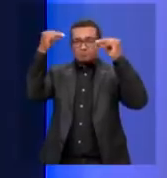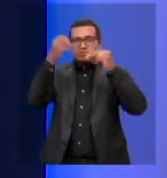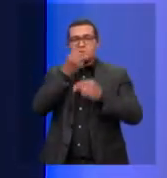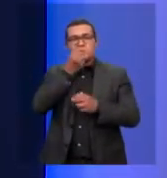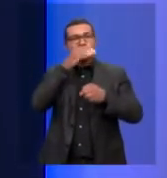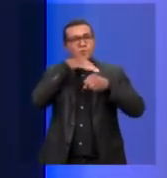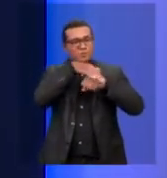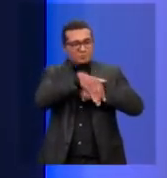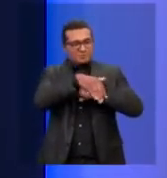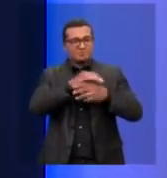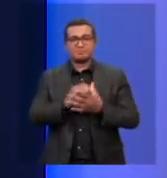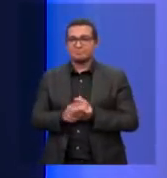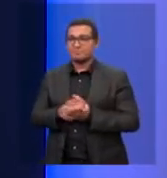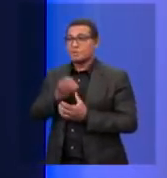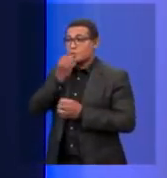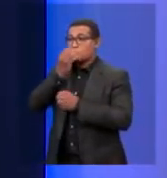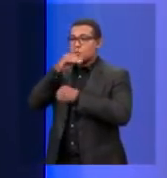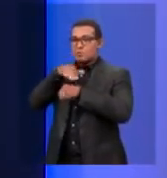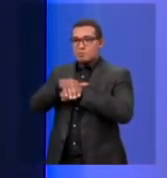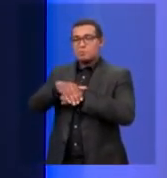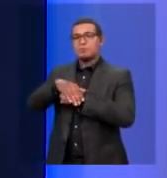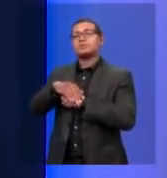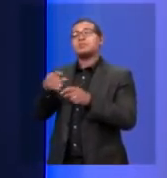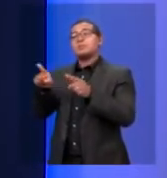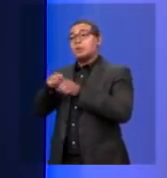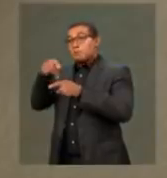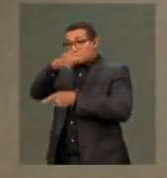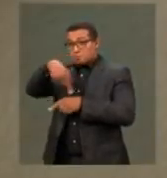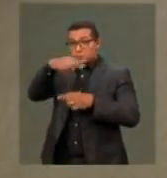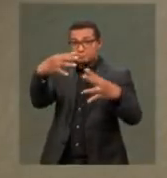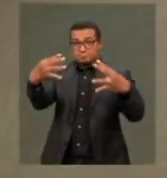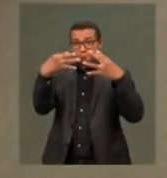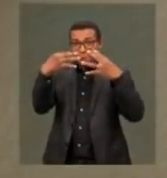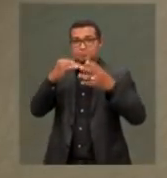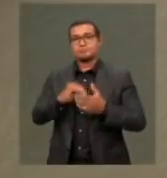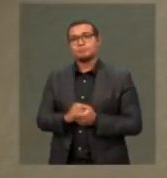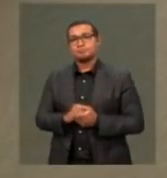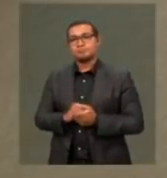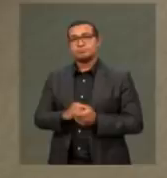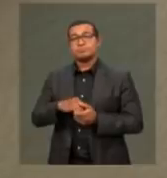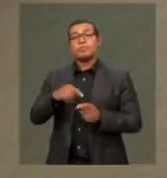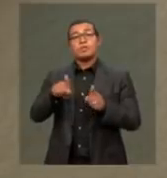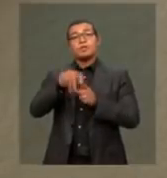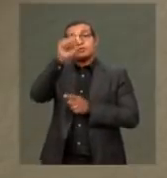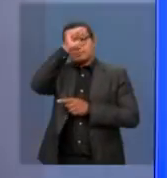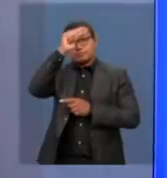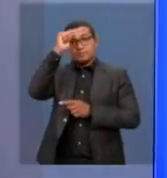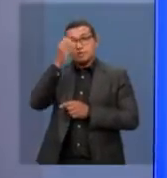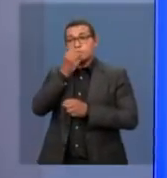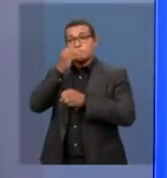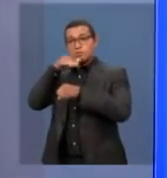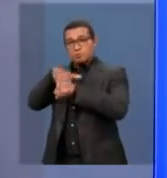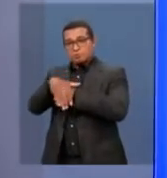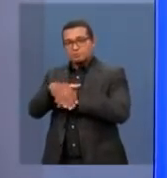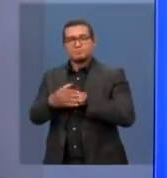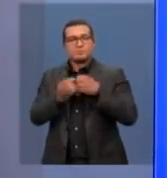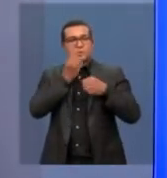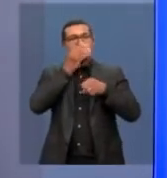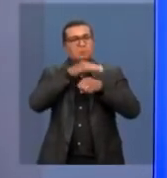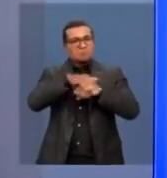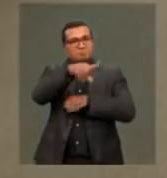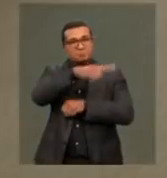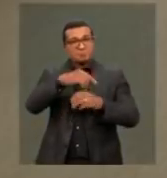candidata boa noite andré boa noite a todos que estão nessa silva andré moreira do pessoal boa noite mãe de andré boa noite os dois de